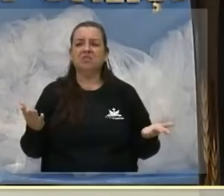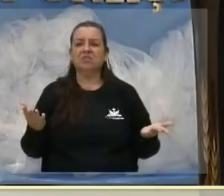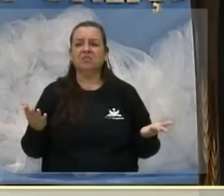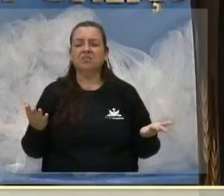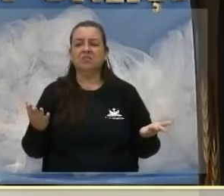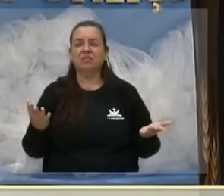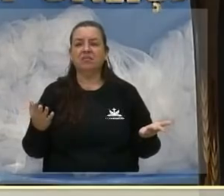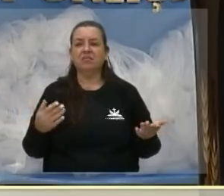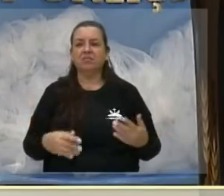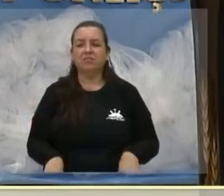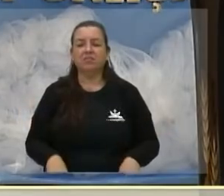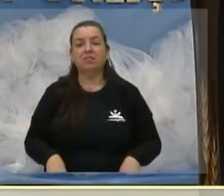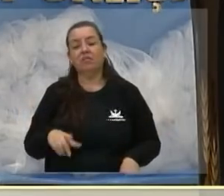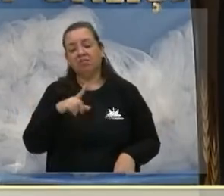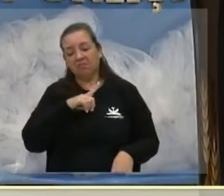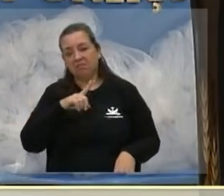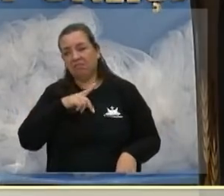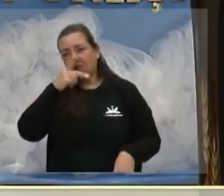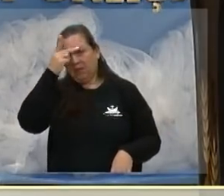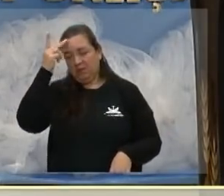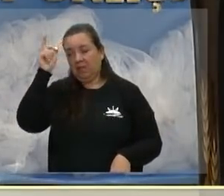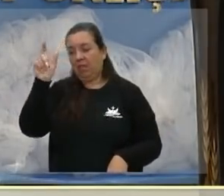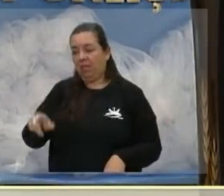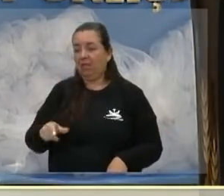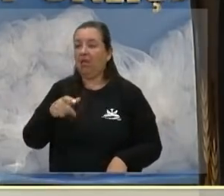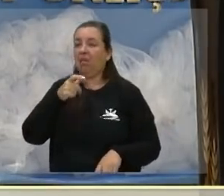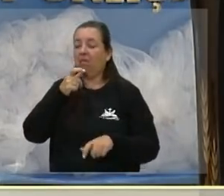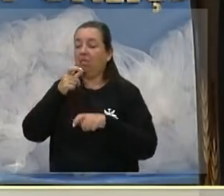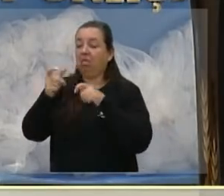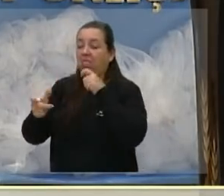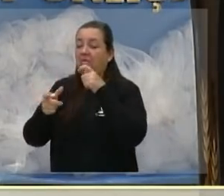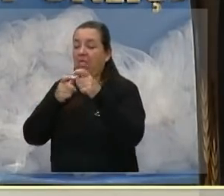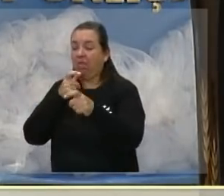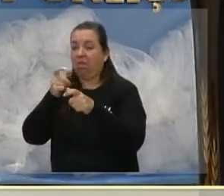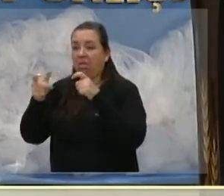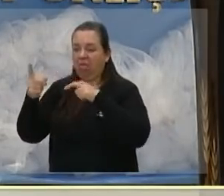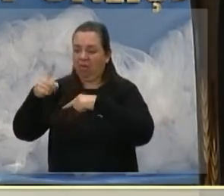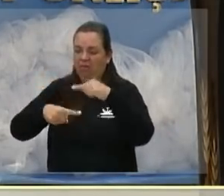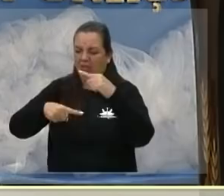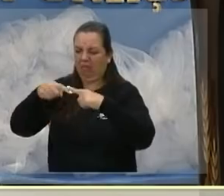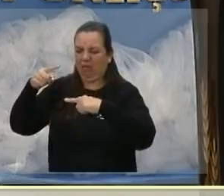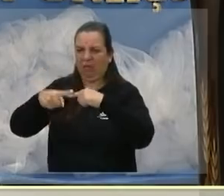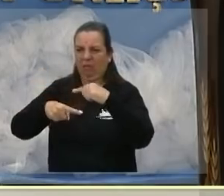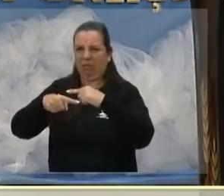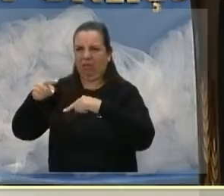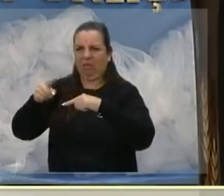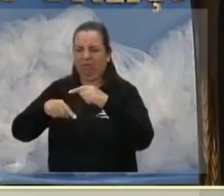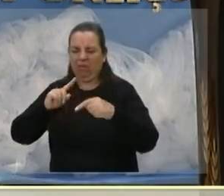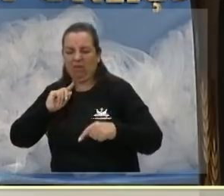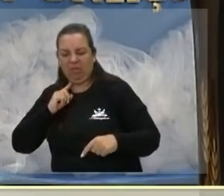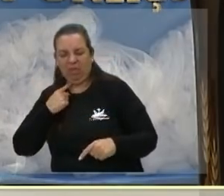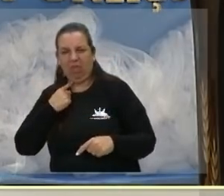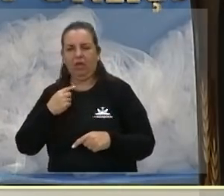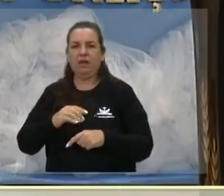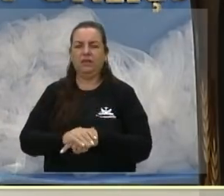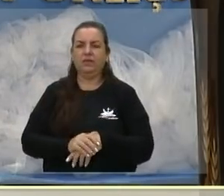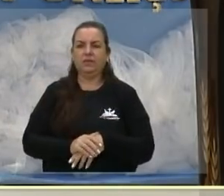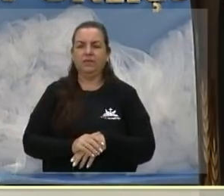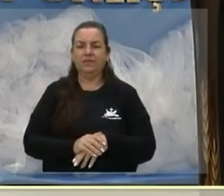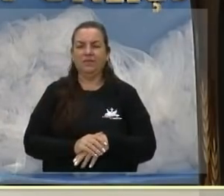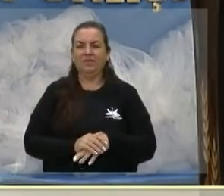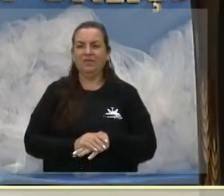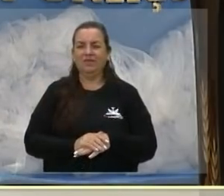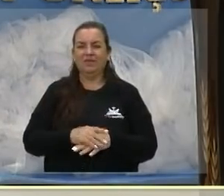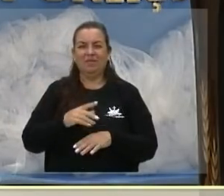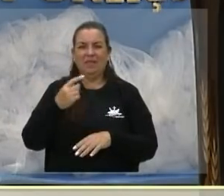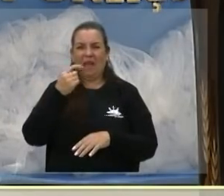a tem gente que tem uma palavreado chulo sujo nojento que